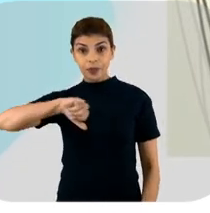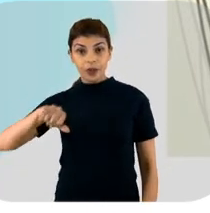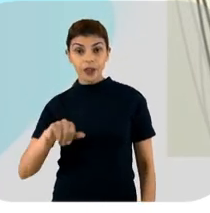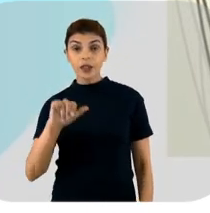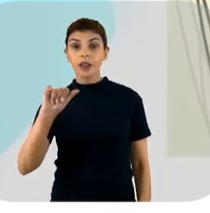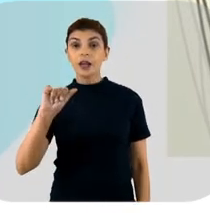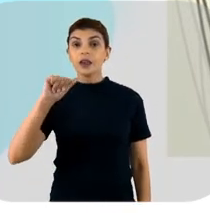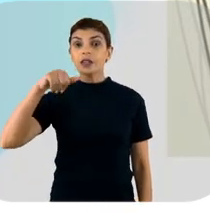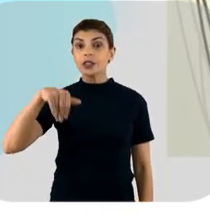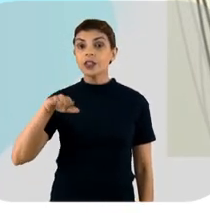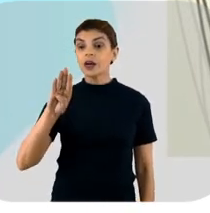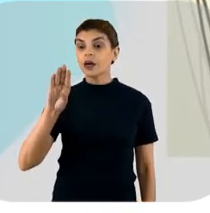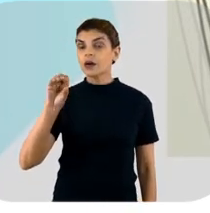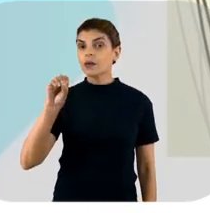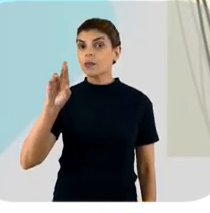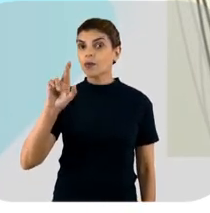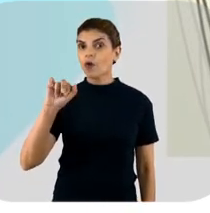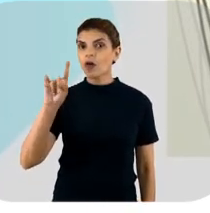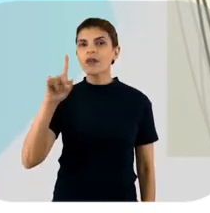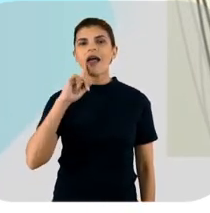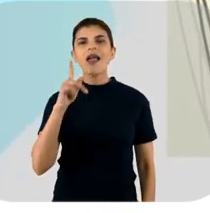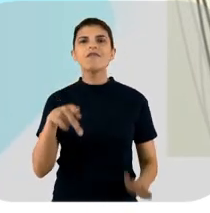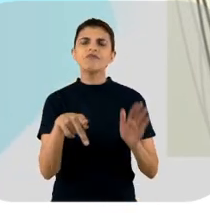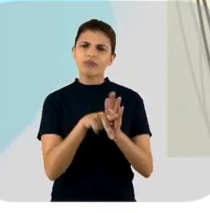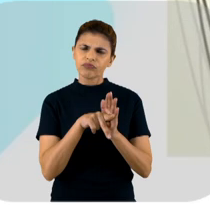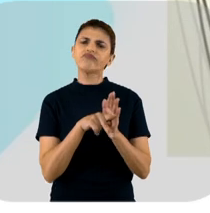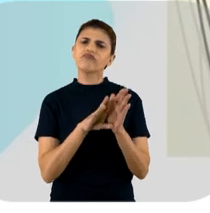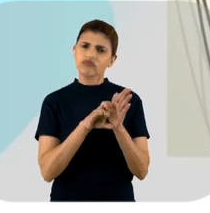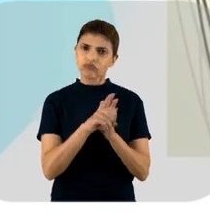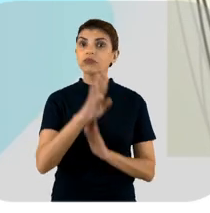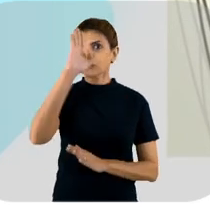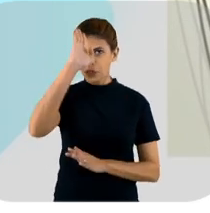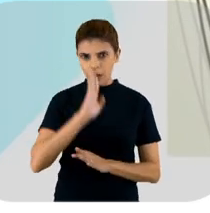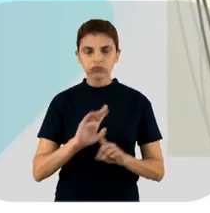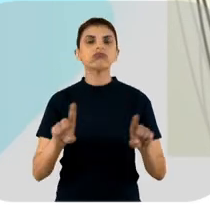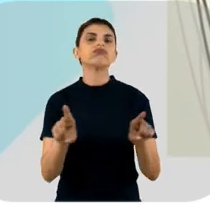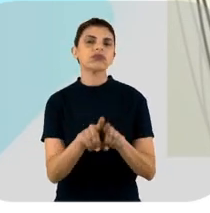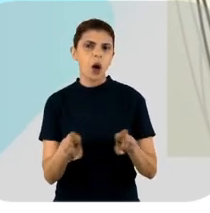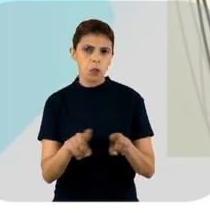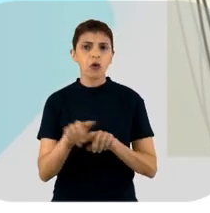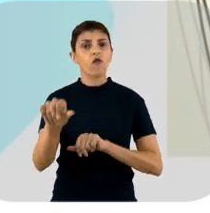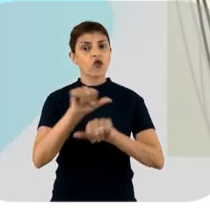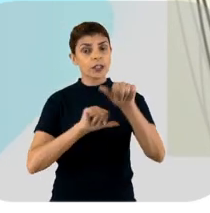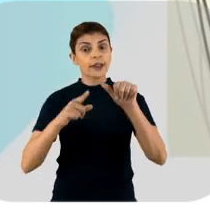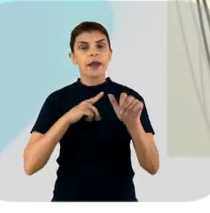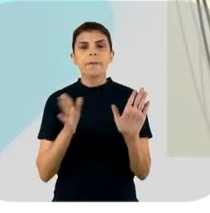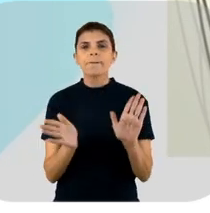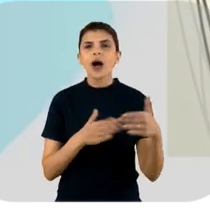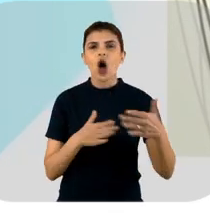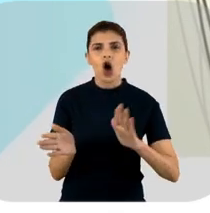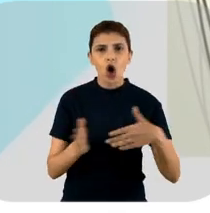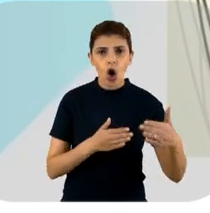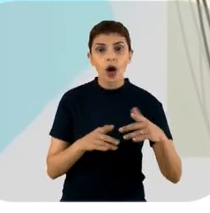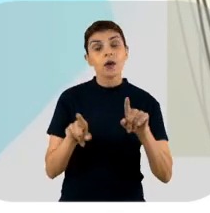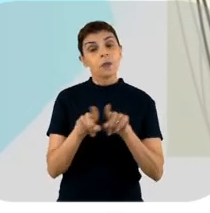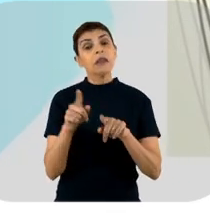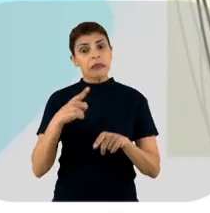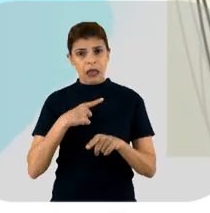vem com o Google, é uma ferramenta bem que é gratuita, se você tem o pacote,